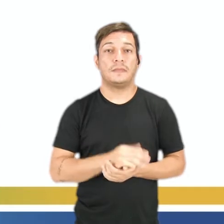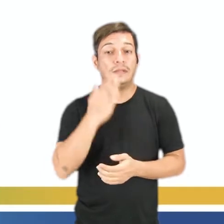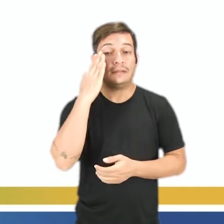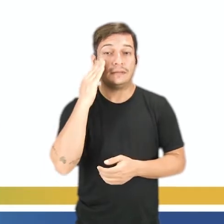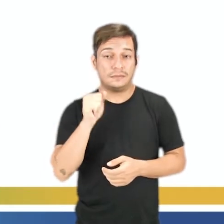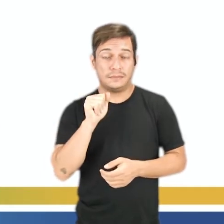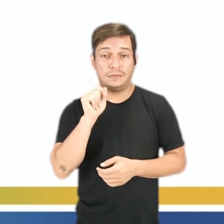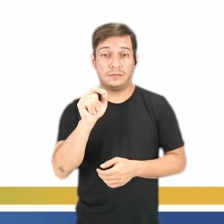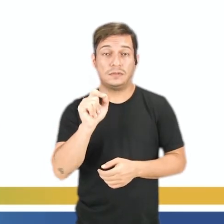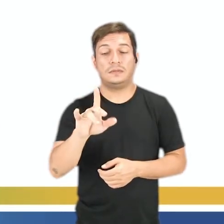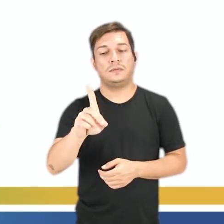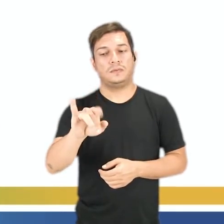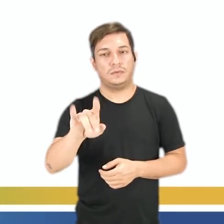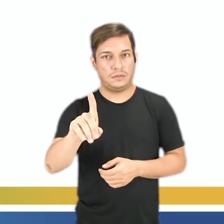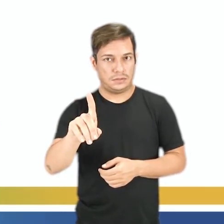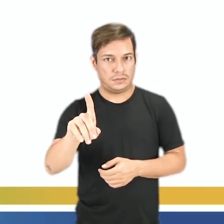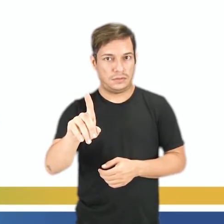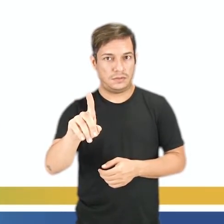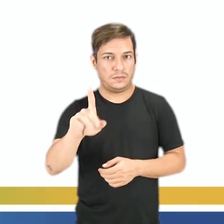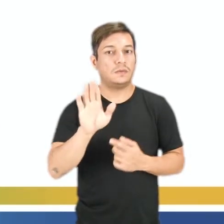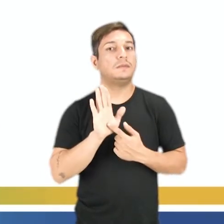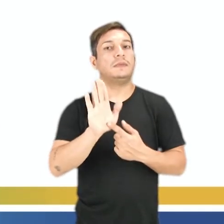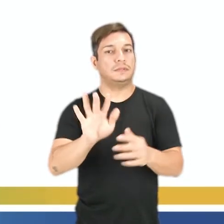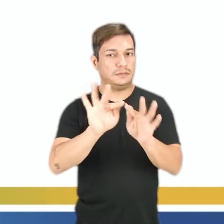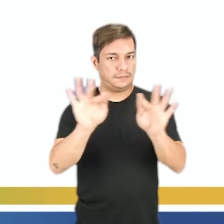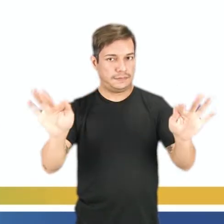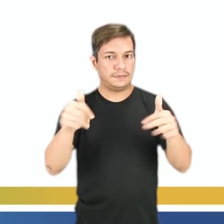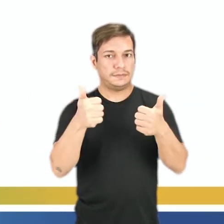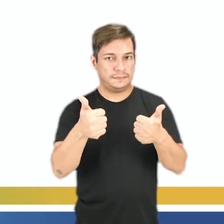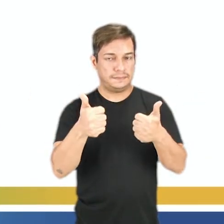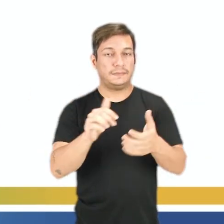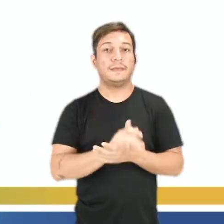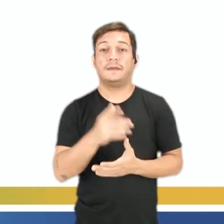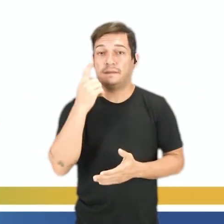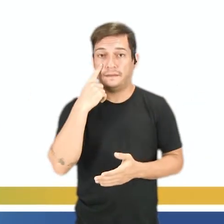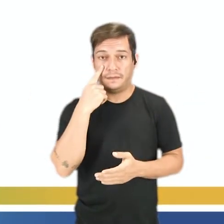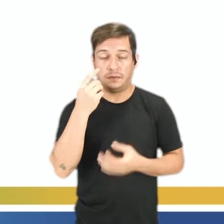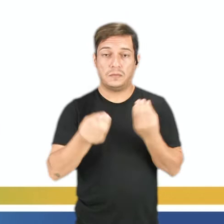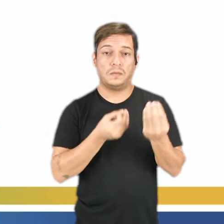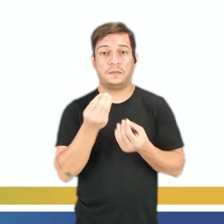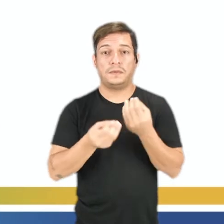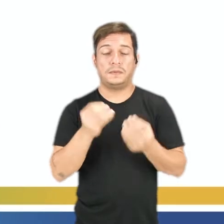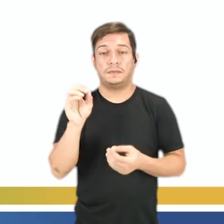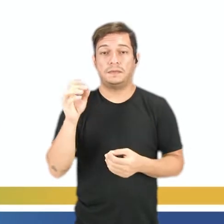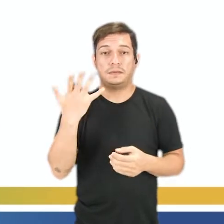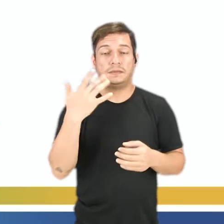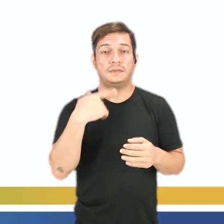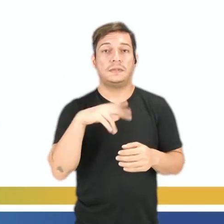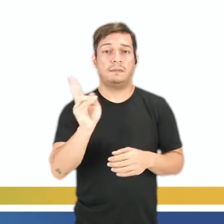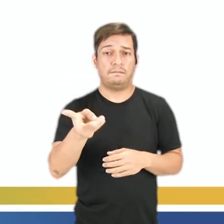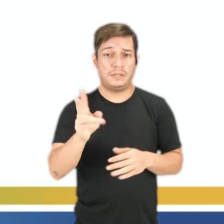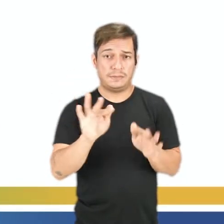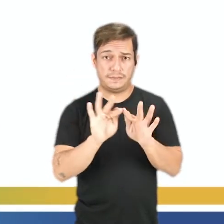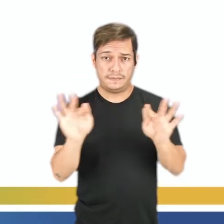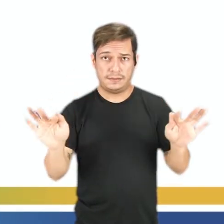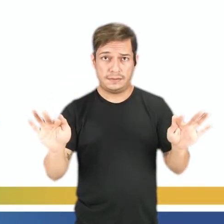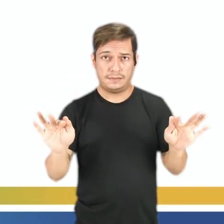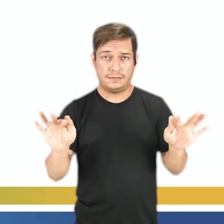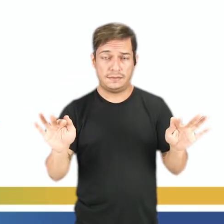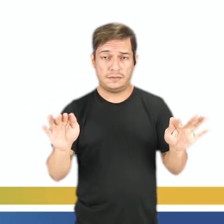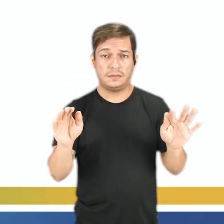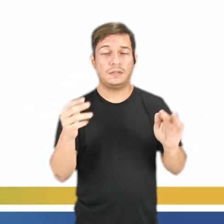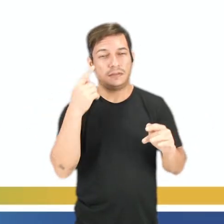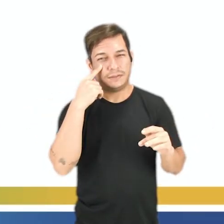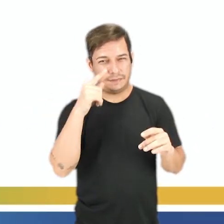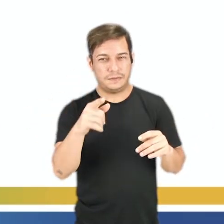saber isso aí do did, tá? Quando o did aparecer na frase. Vamos ver, então, como é que ficam aquelas mesmas frases que a